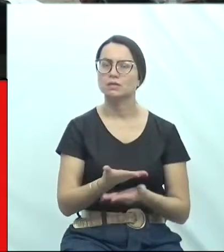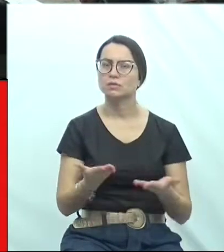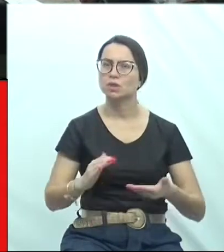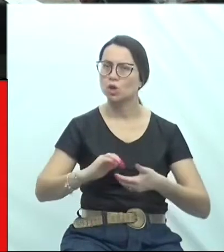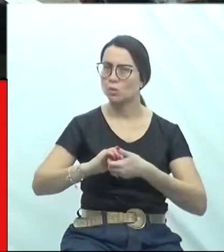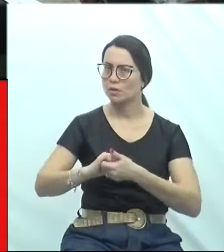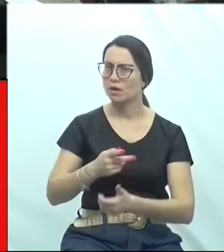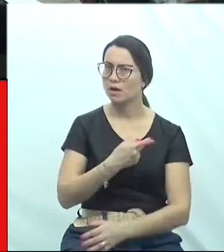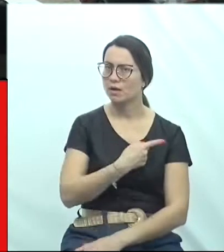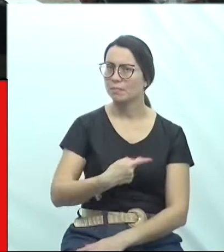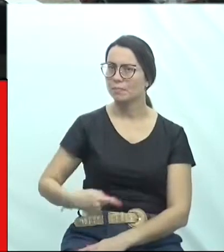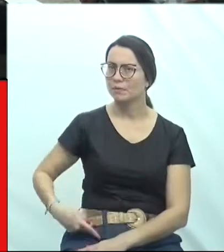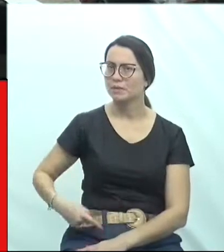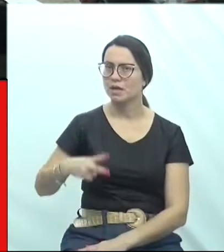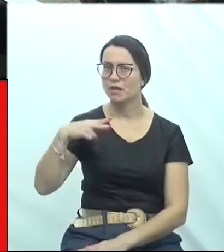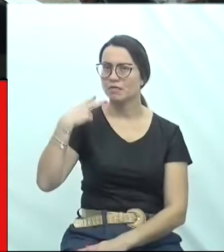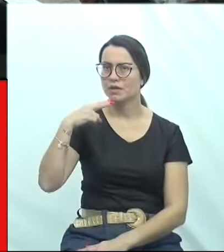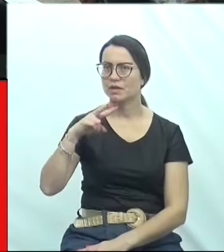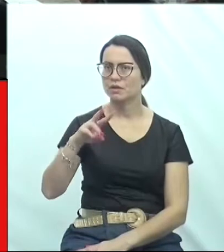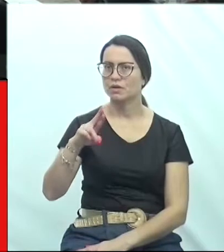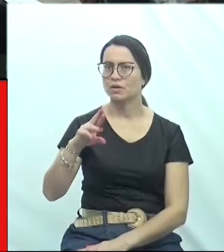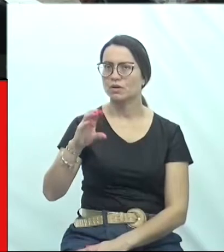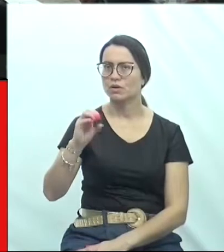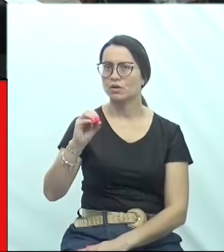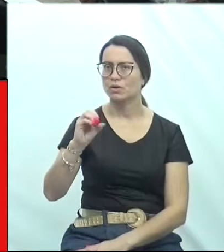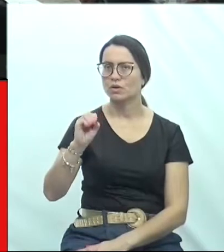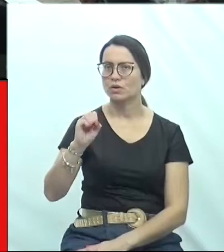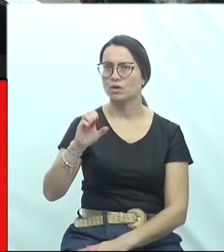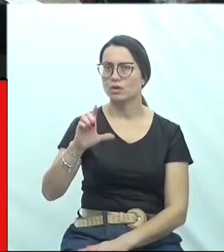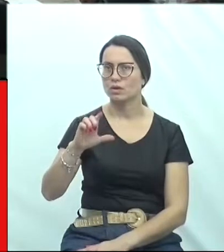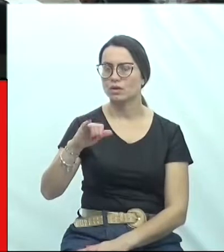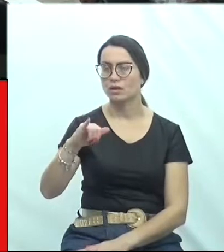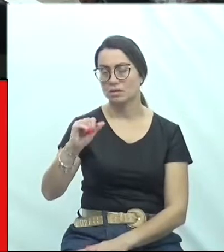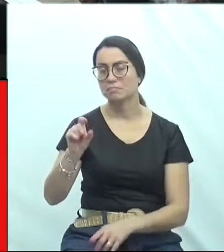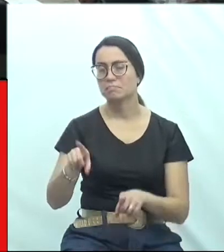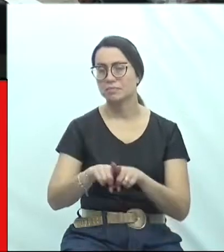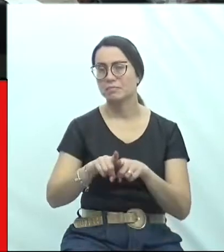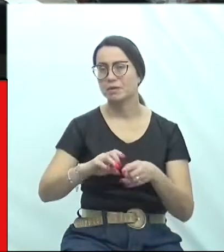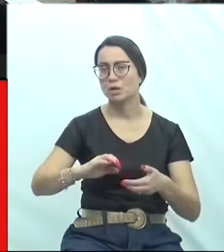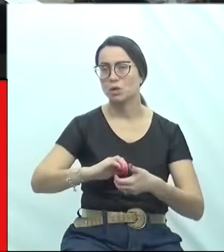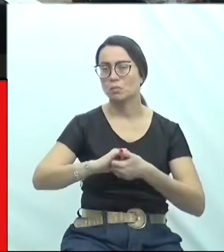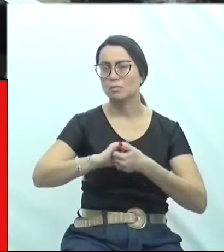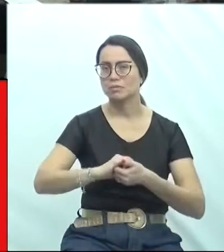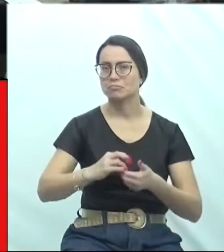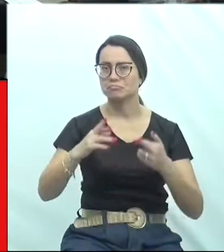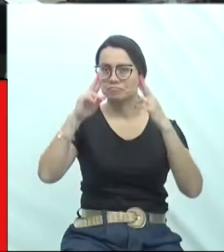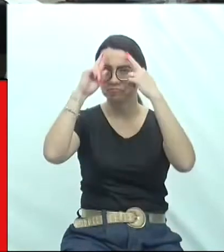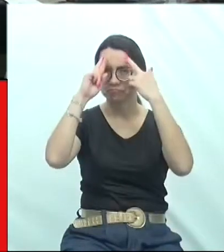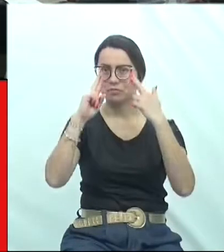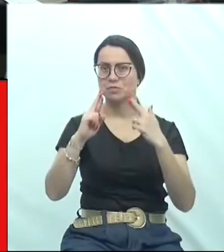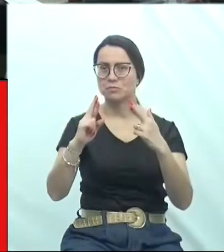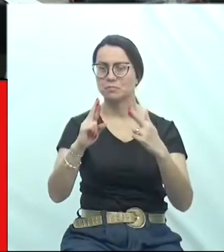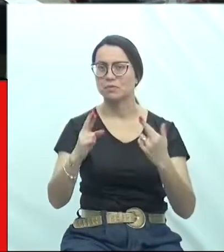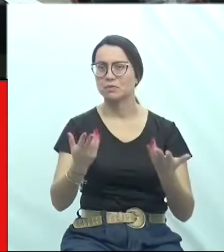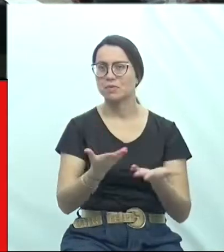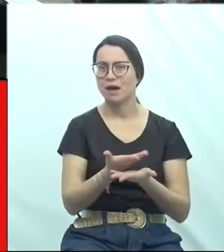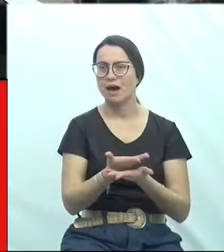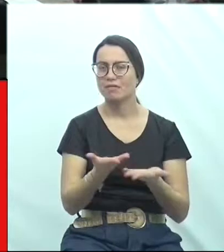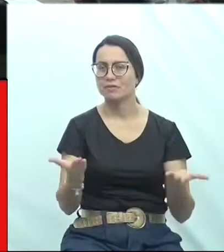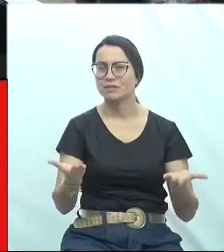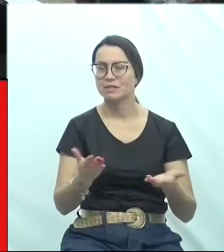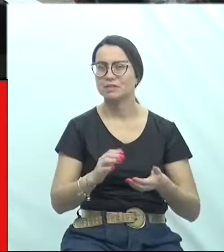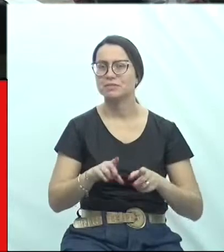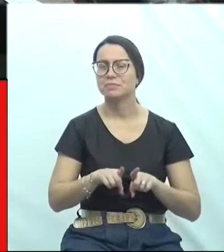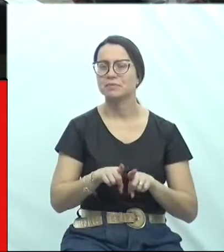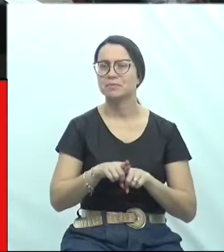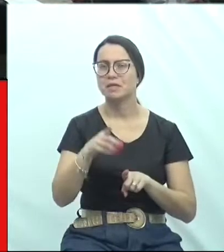vereadora, excelentíssima senhora vereadora Roseli De Luca Pizzolo. Estendo meu cumprimento respeitoso a todos os vereadores, aos servidores desta